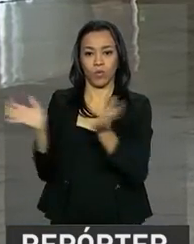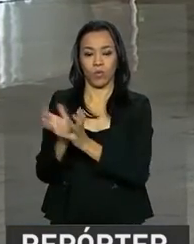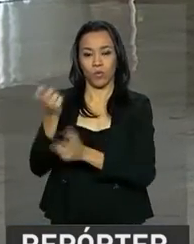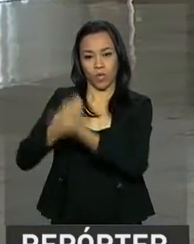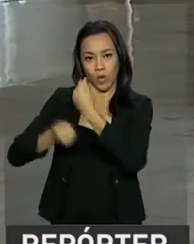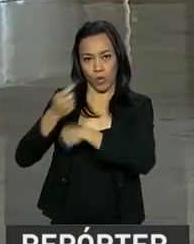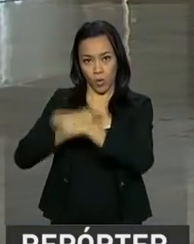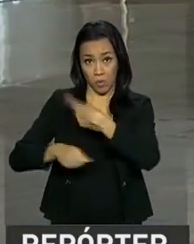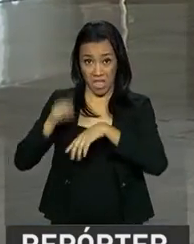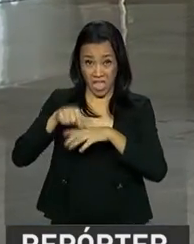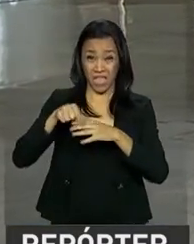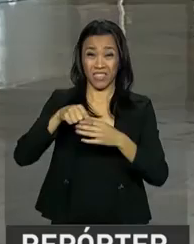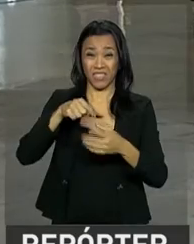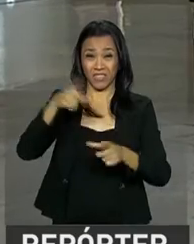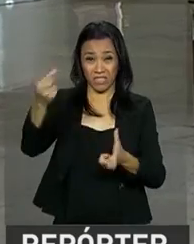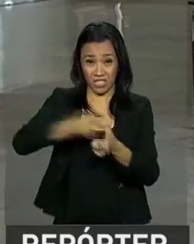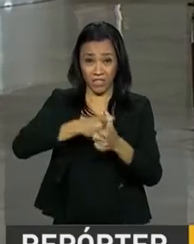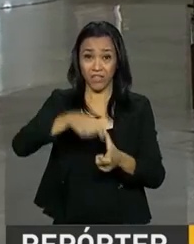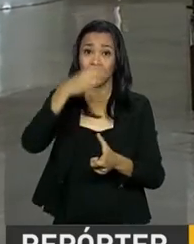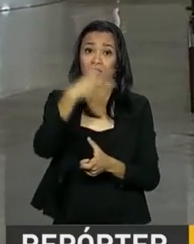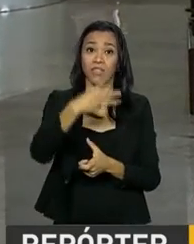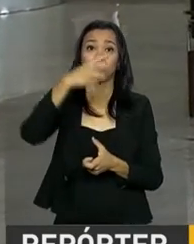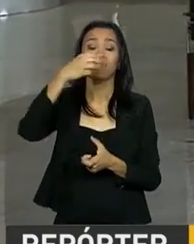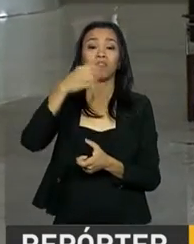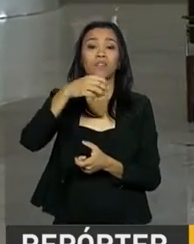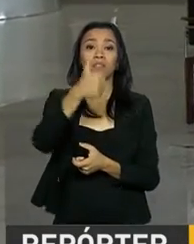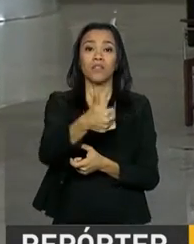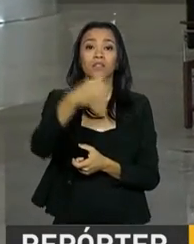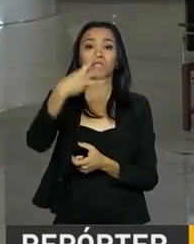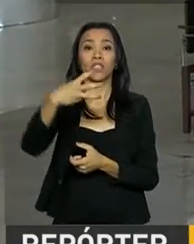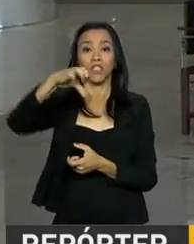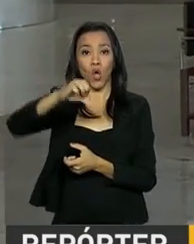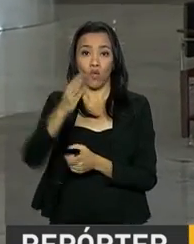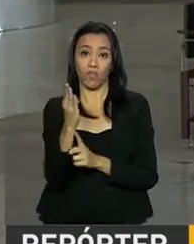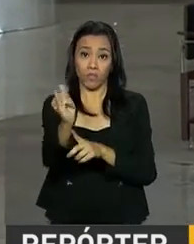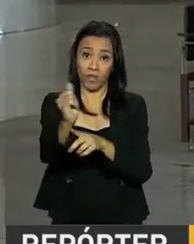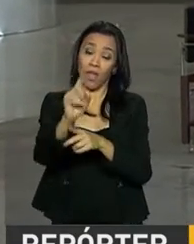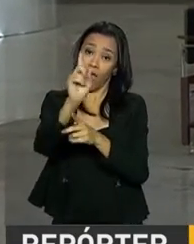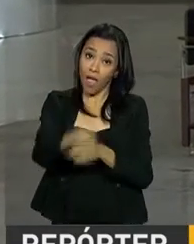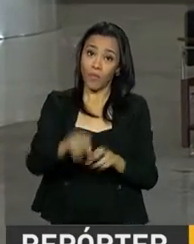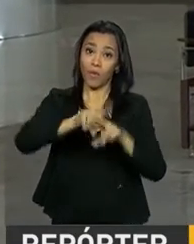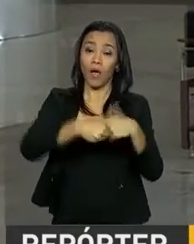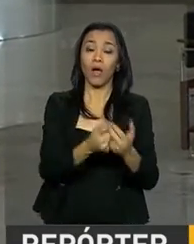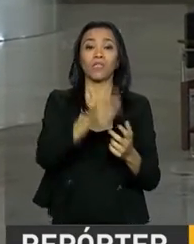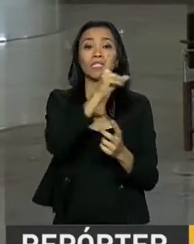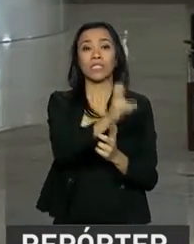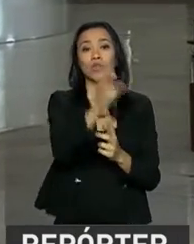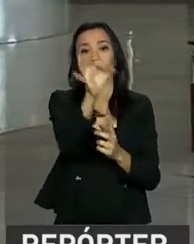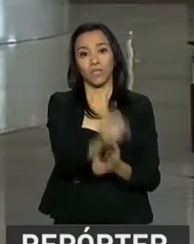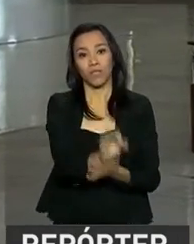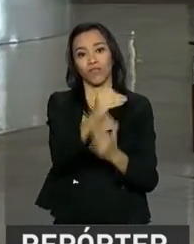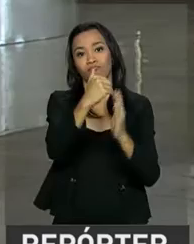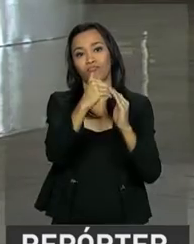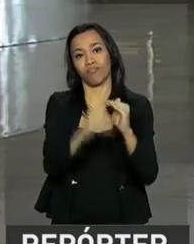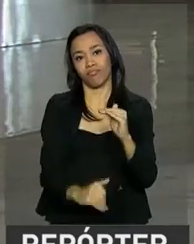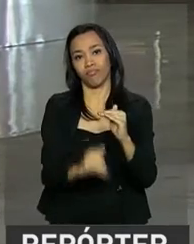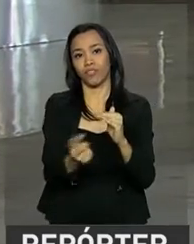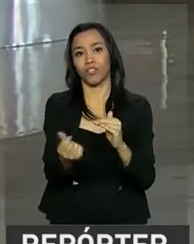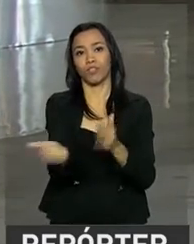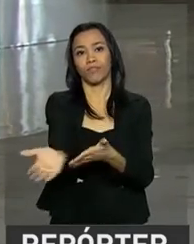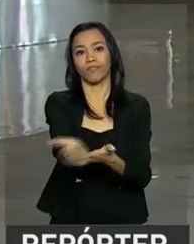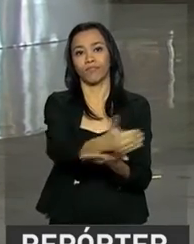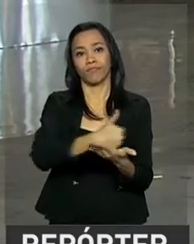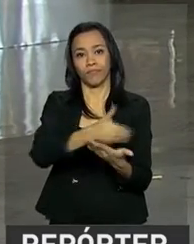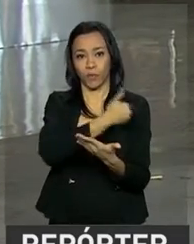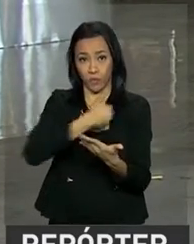139 bilhões de reais em 2017 se deve à previsão de queda de 5% na arrecadação essa nova meta